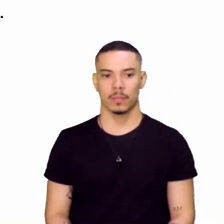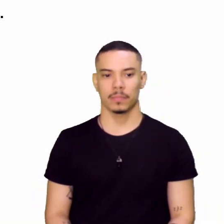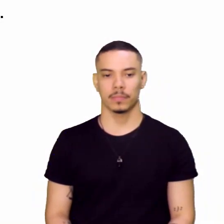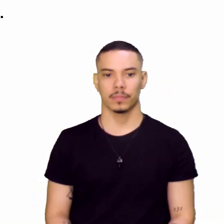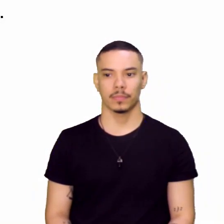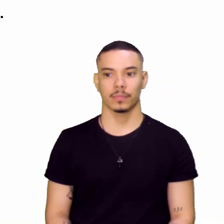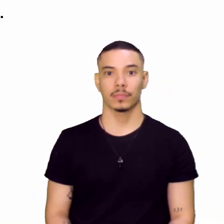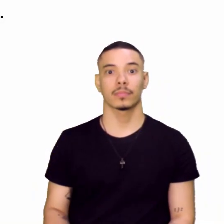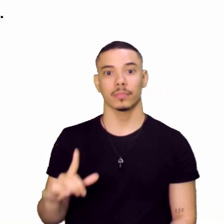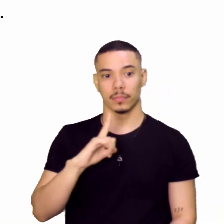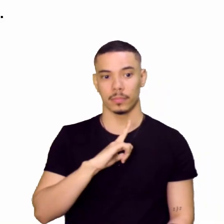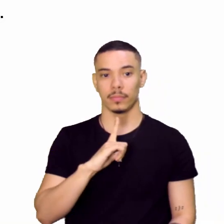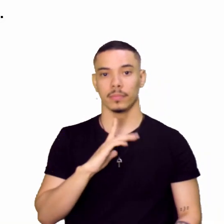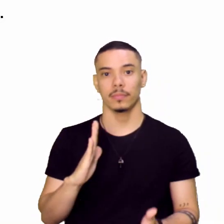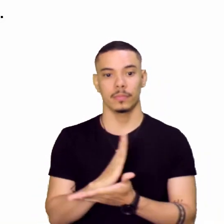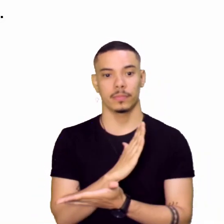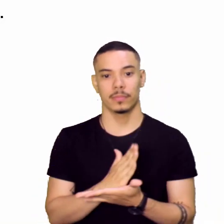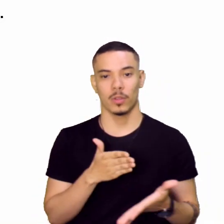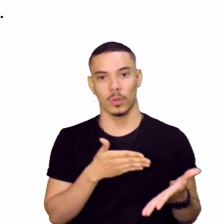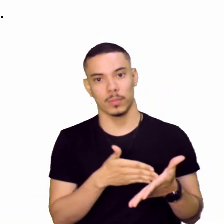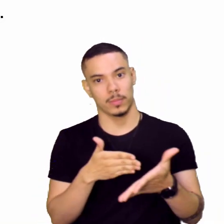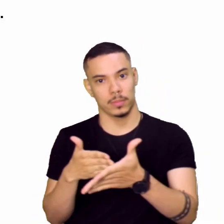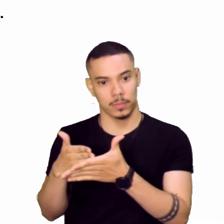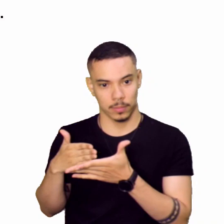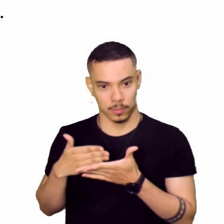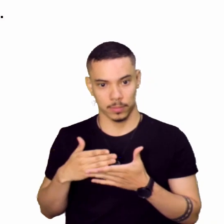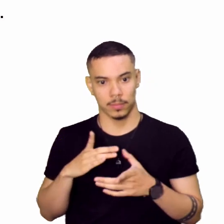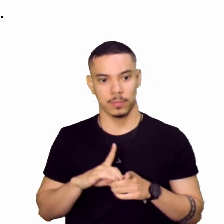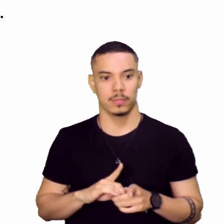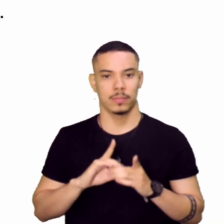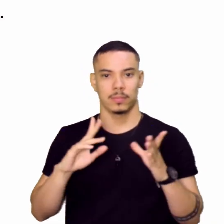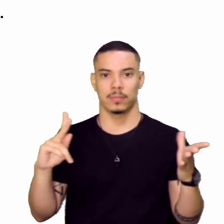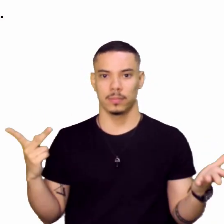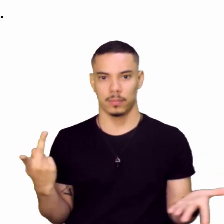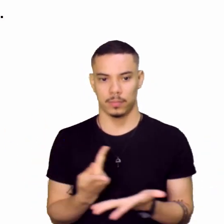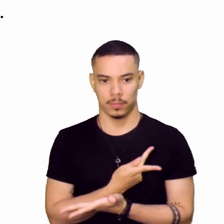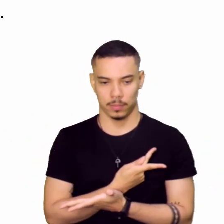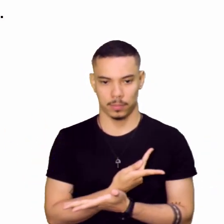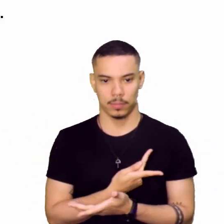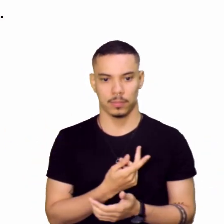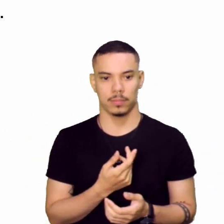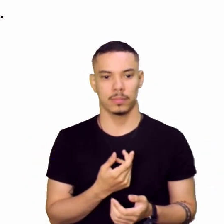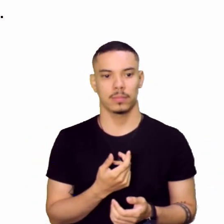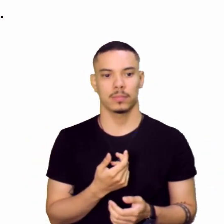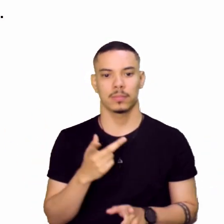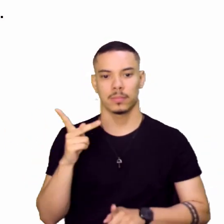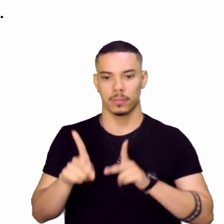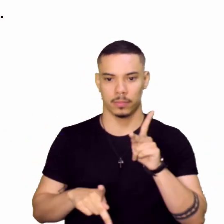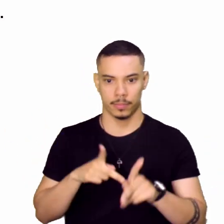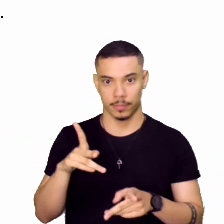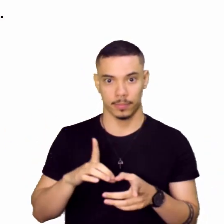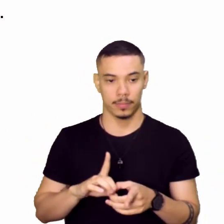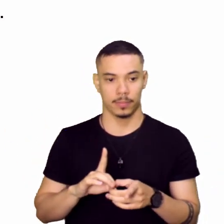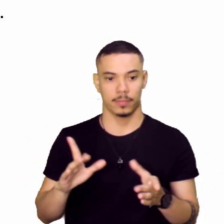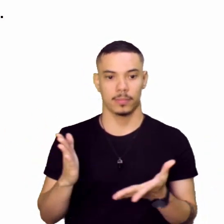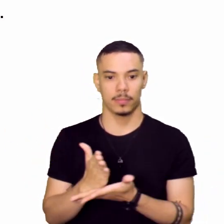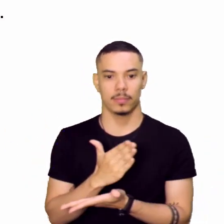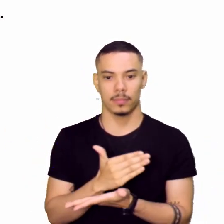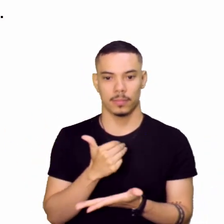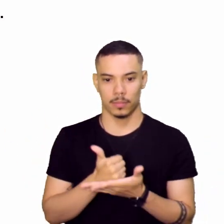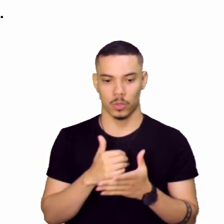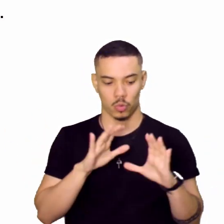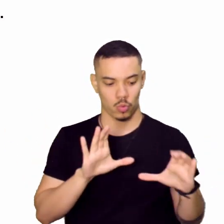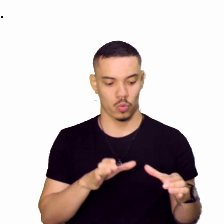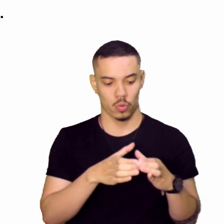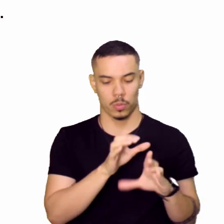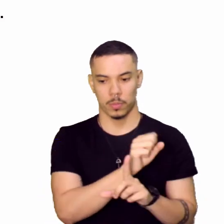agora temos alguns obstáculos para que uma democracia possa ocorrer o povo da sociedade democrática está dividida em classes